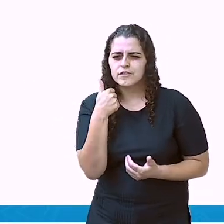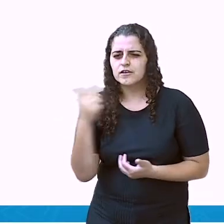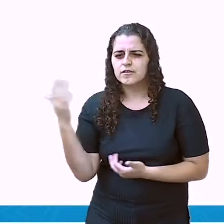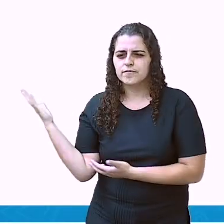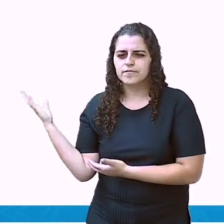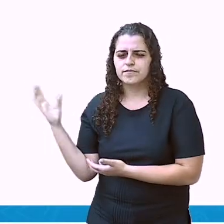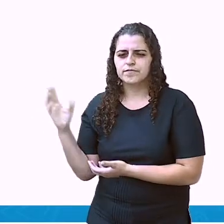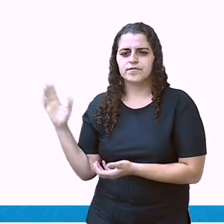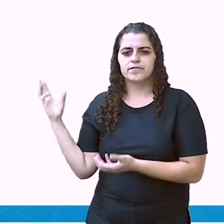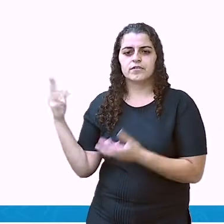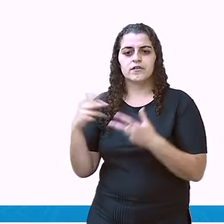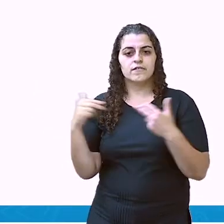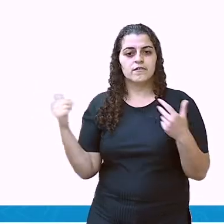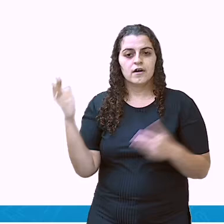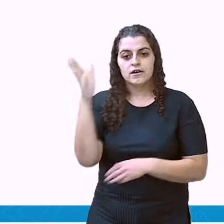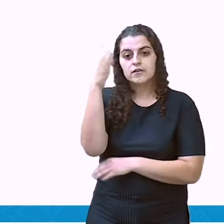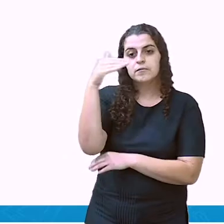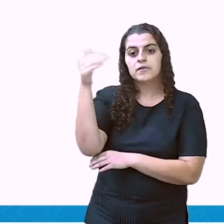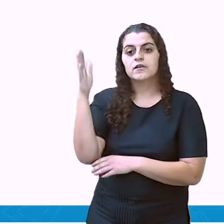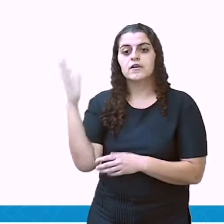várias bandeiras